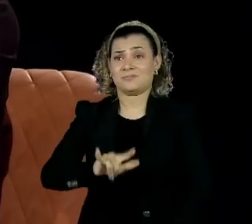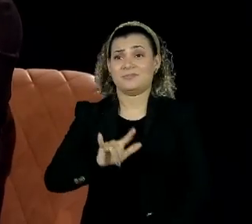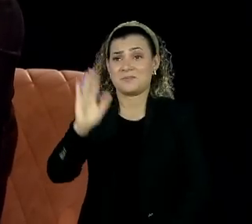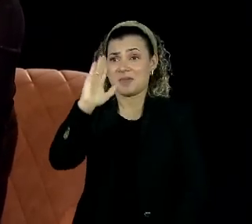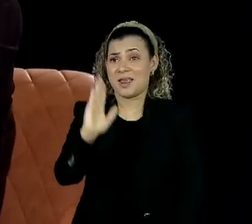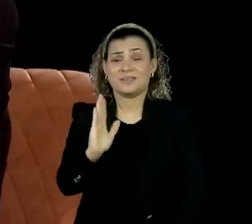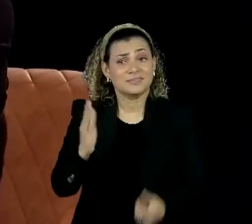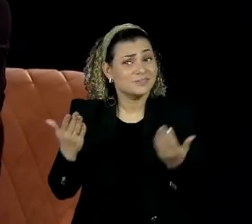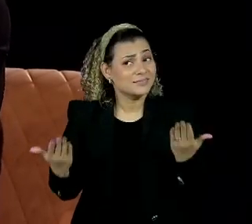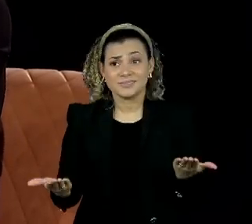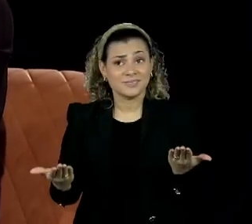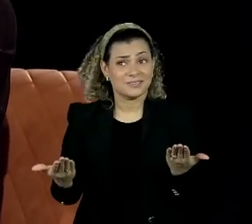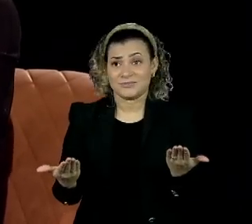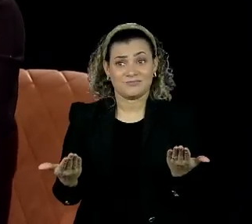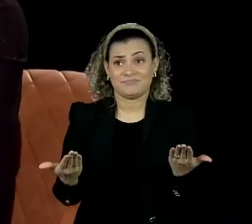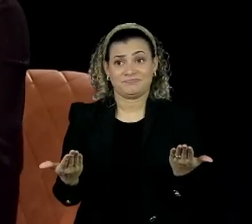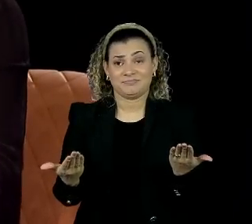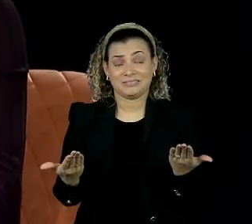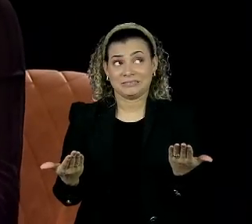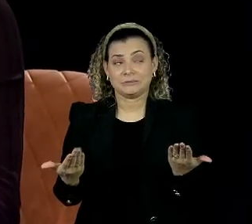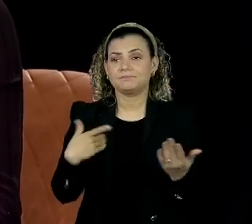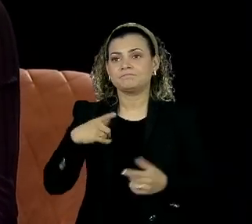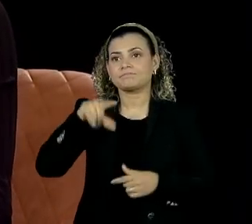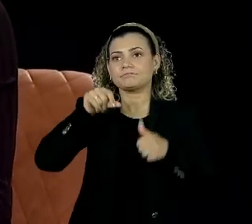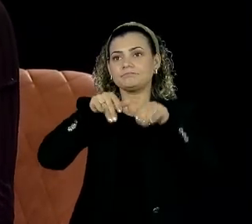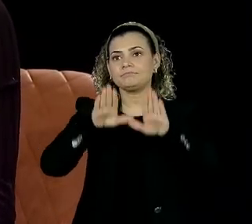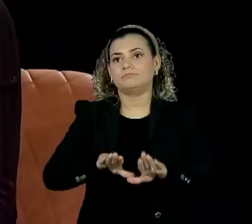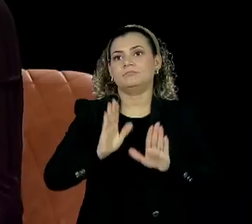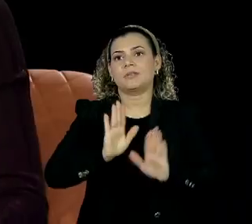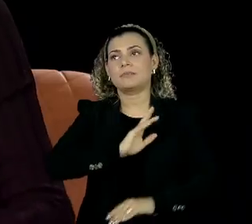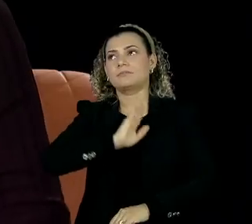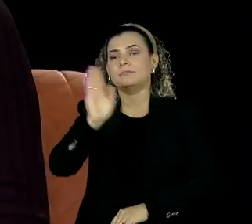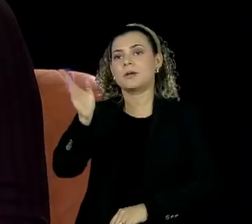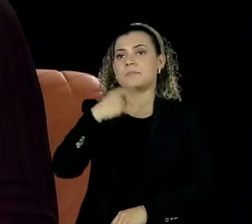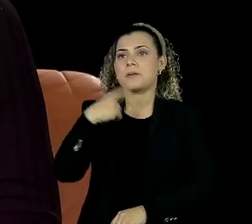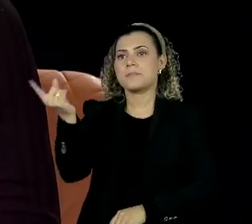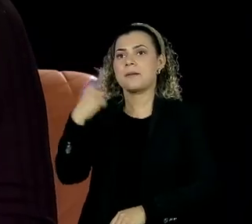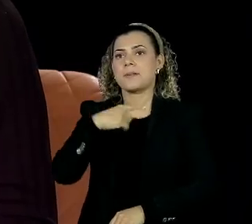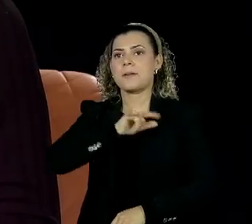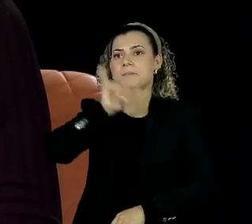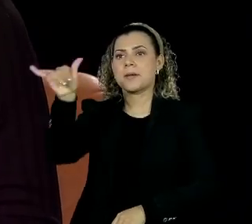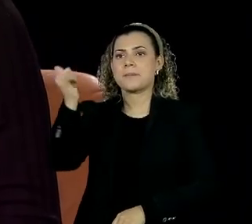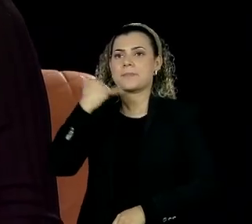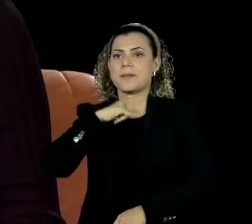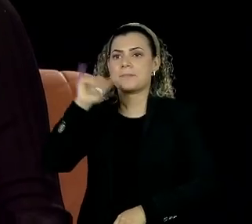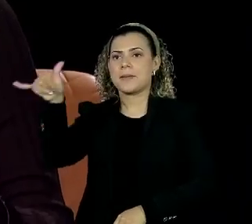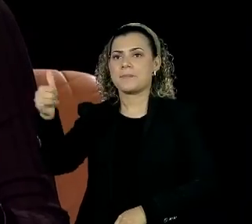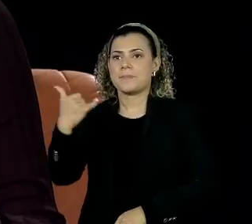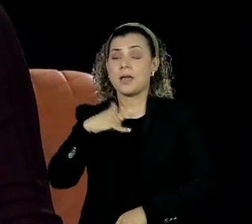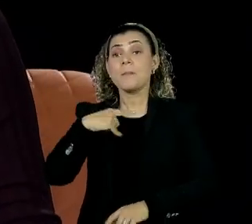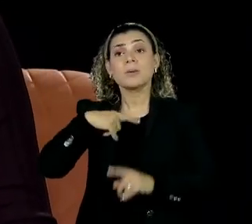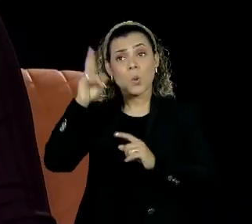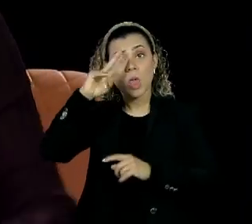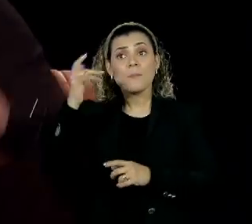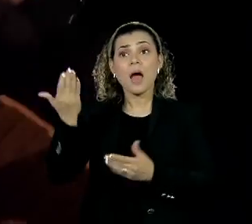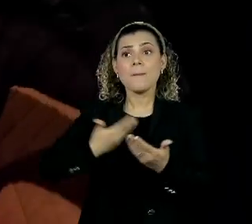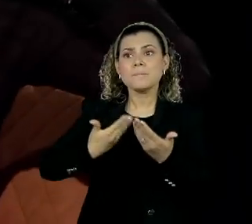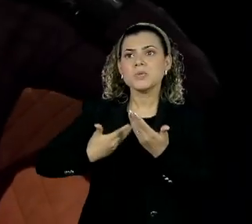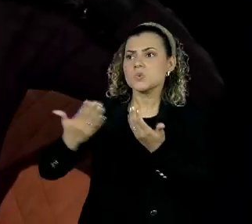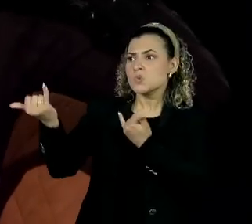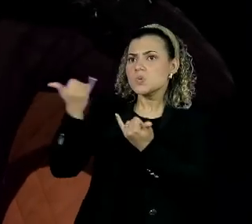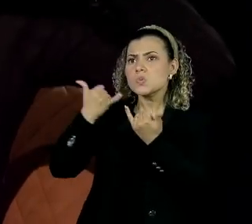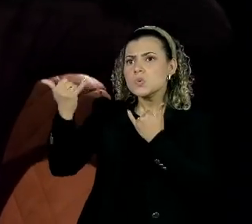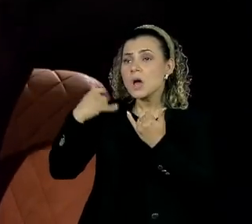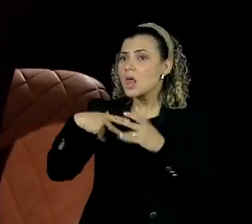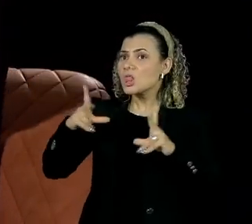não... Cara, eu preferi ficar indo e voltando. E aí, eu realmente... Mas eu me lembro de amigos me ligando. Estou aqui na